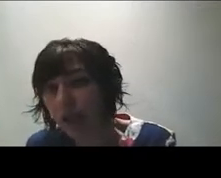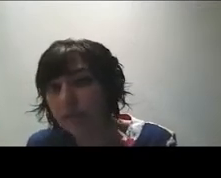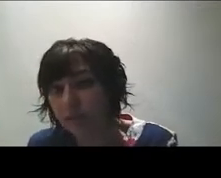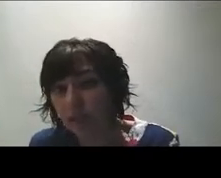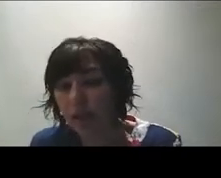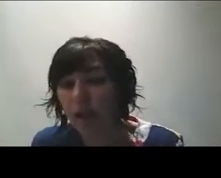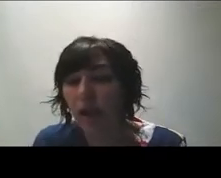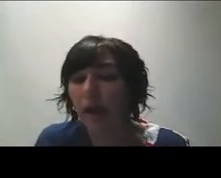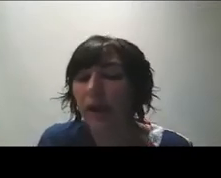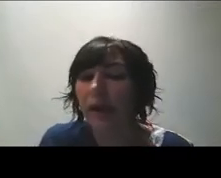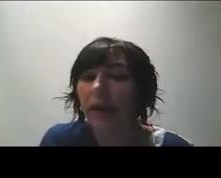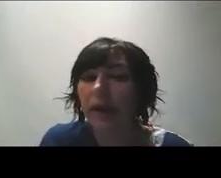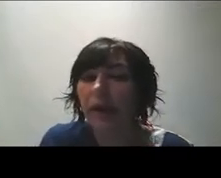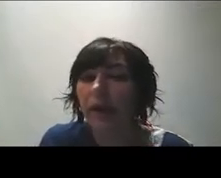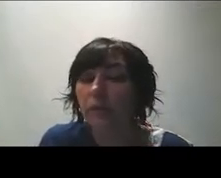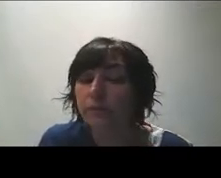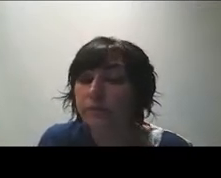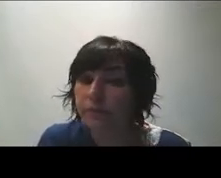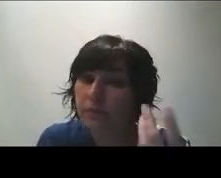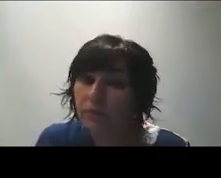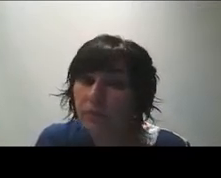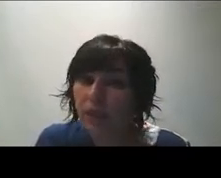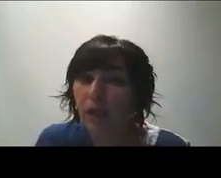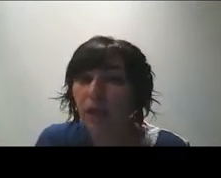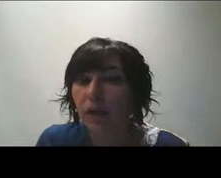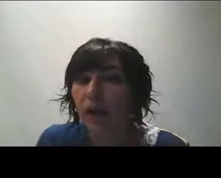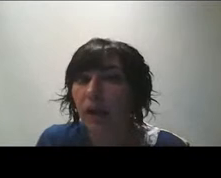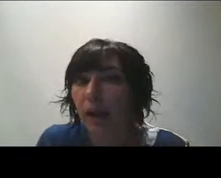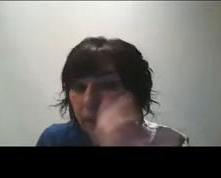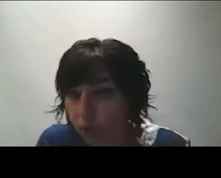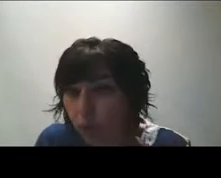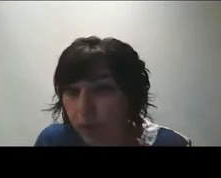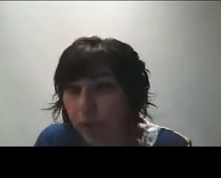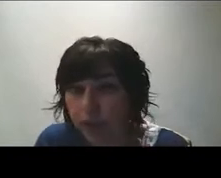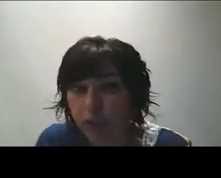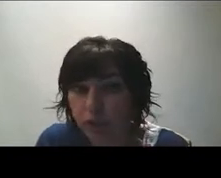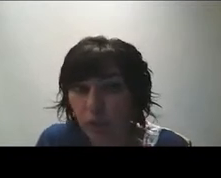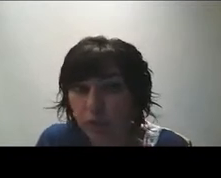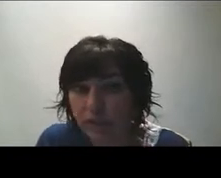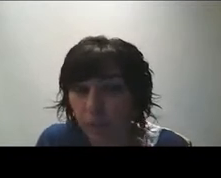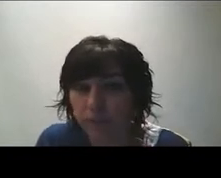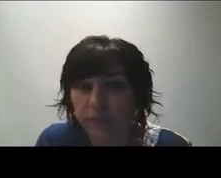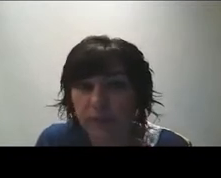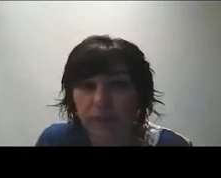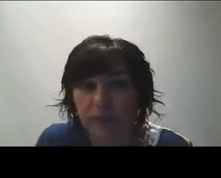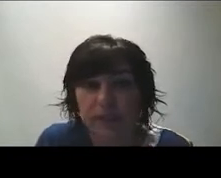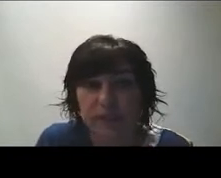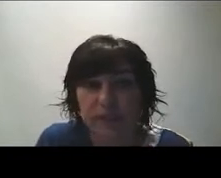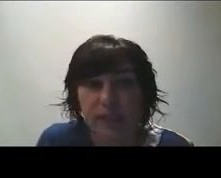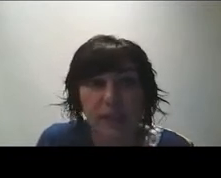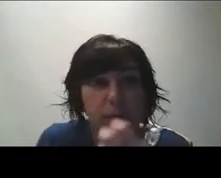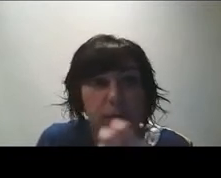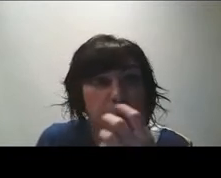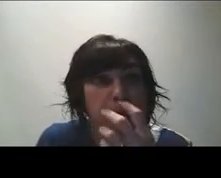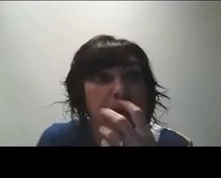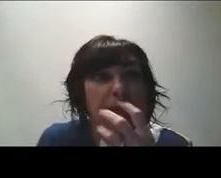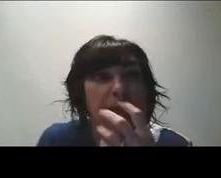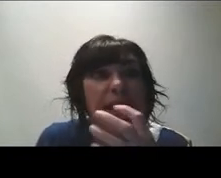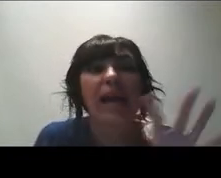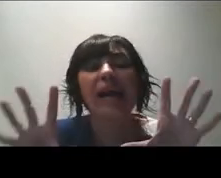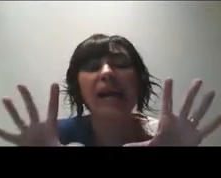tende a ser um e a sua proposta de solução Tá